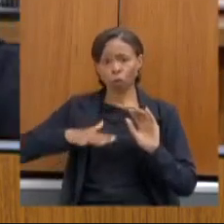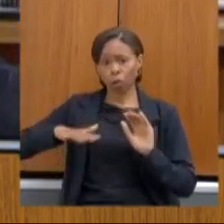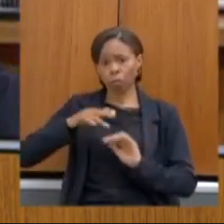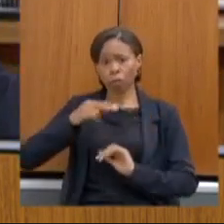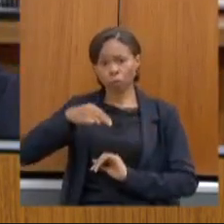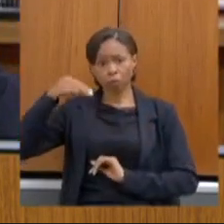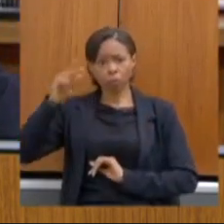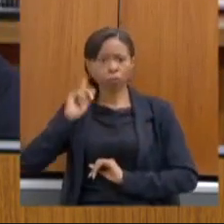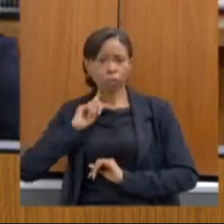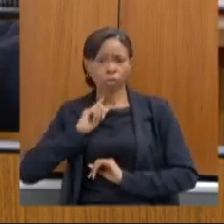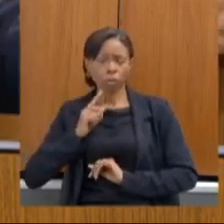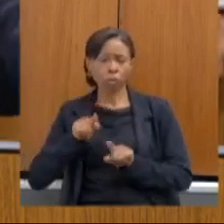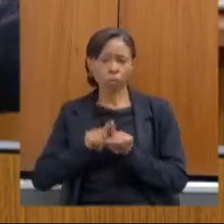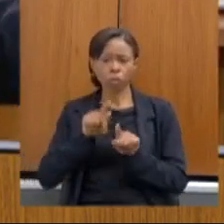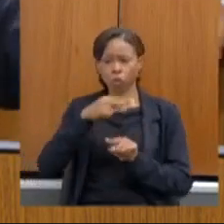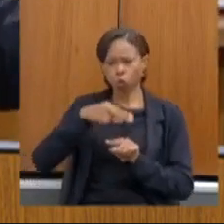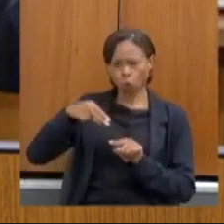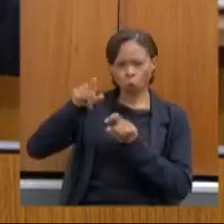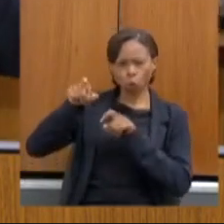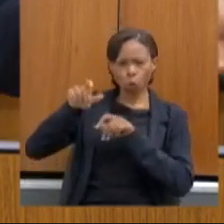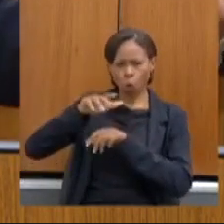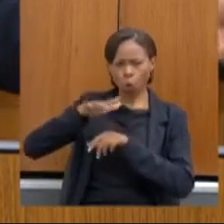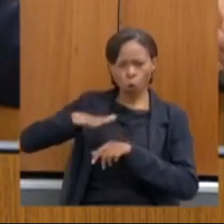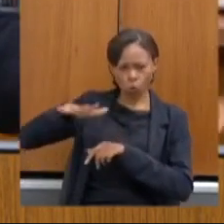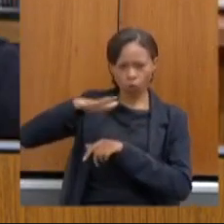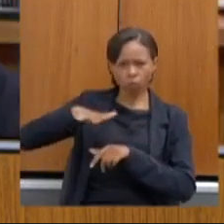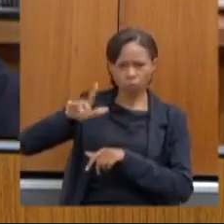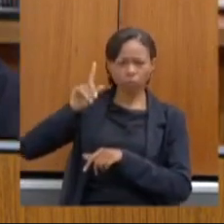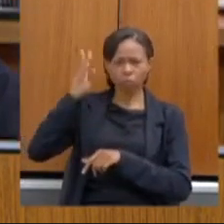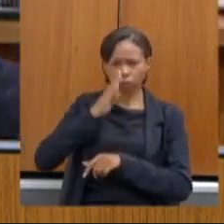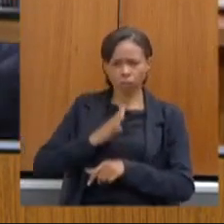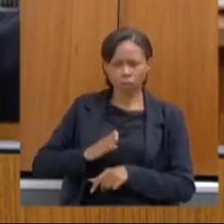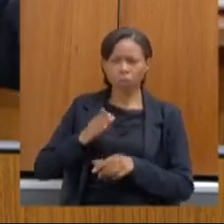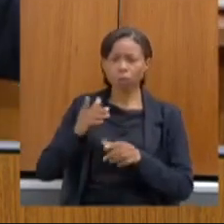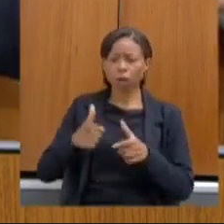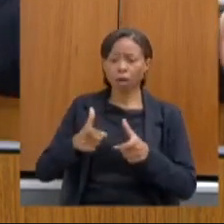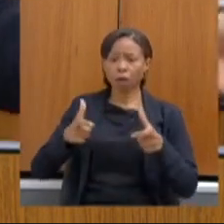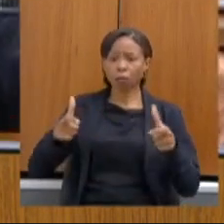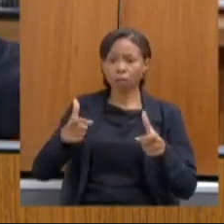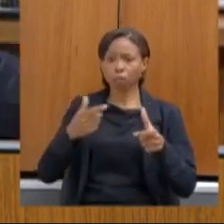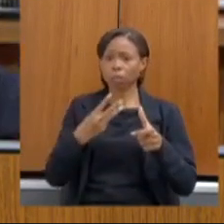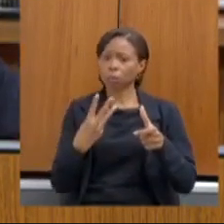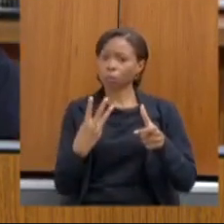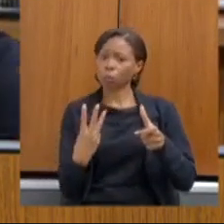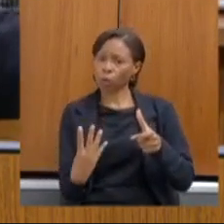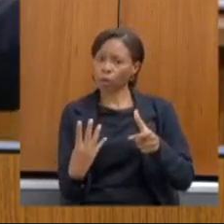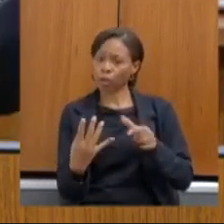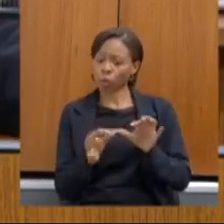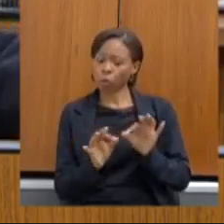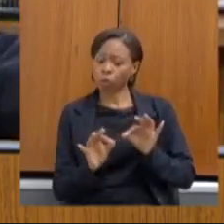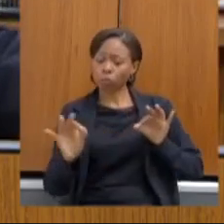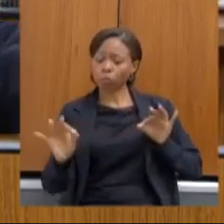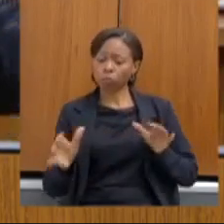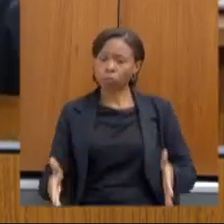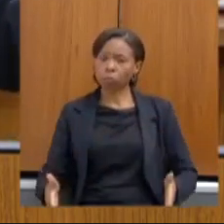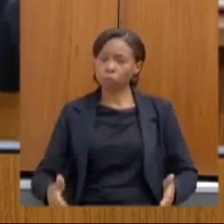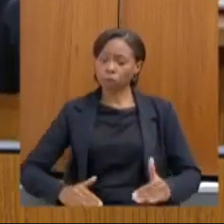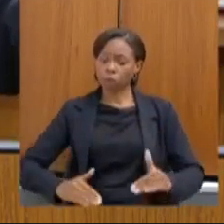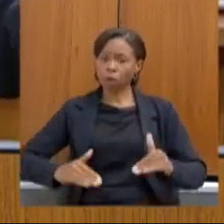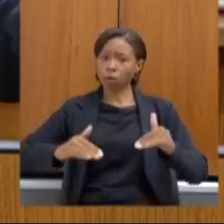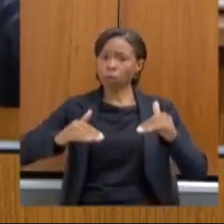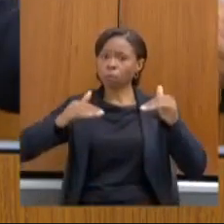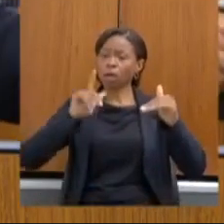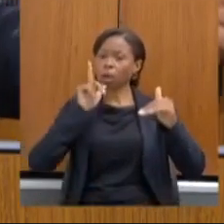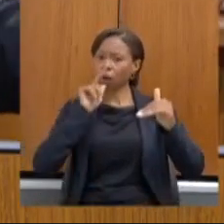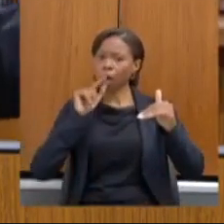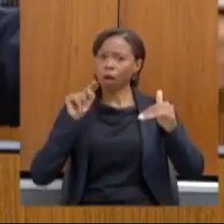e para o nordeste do Brasil que ela vai colocar 34 metros cúbicos de água no rio São Francisco e possibilitar